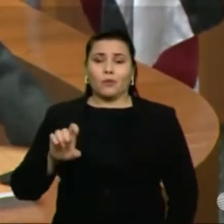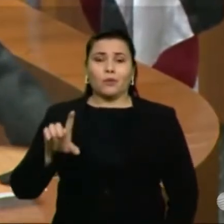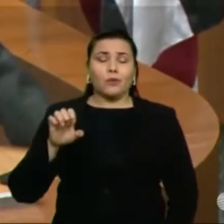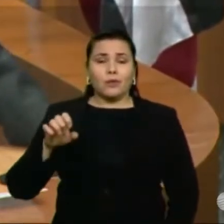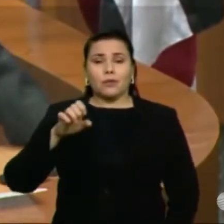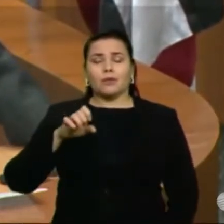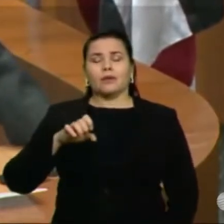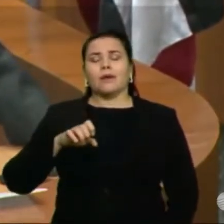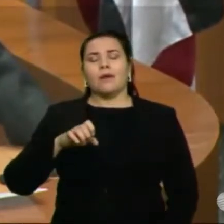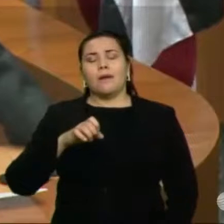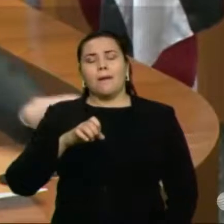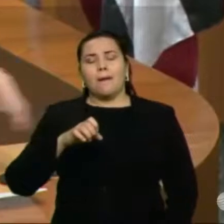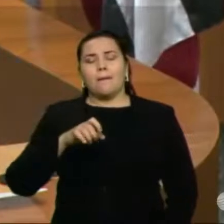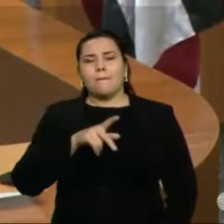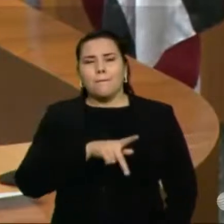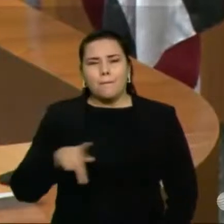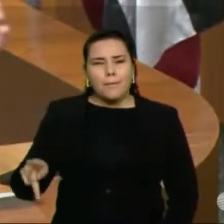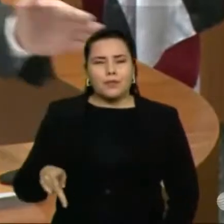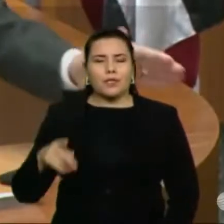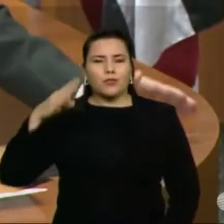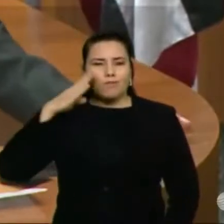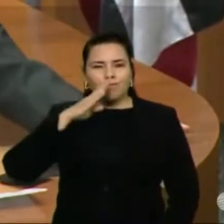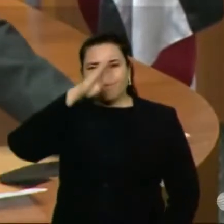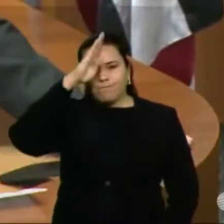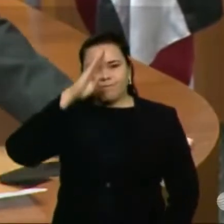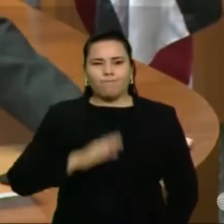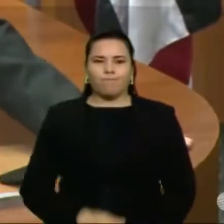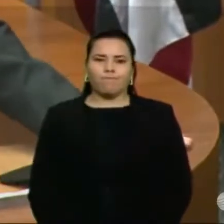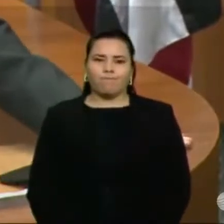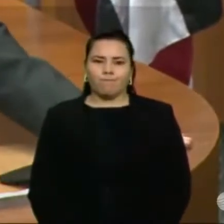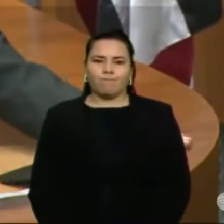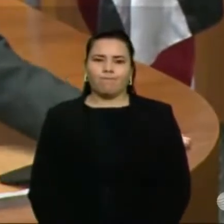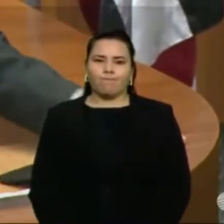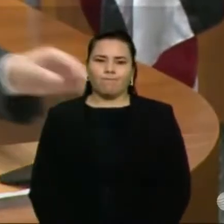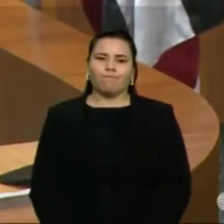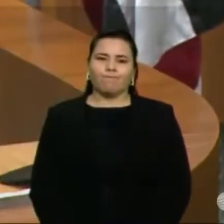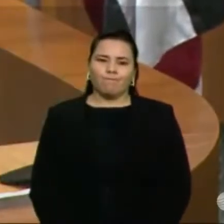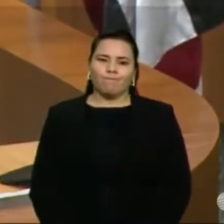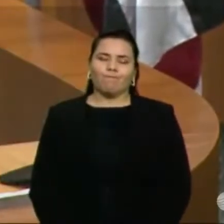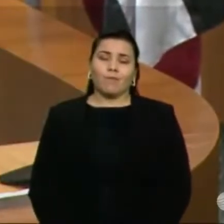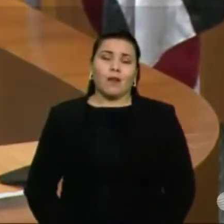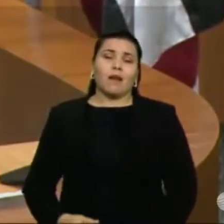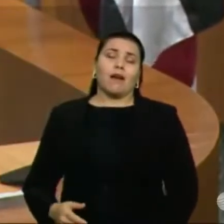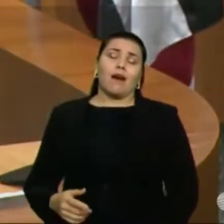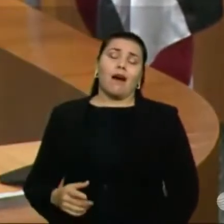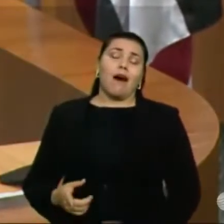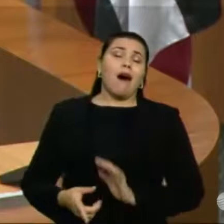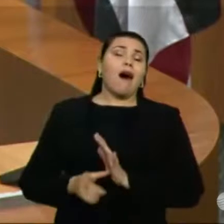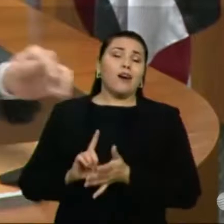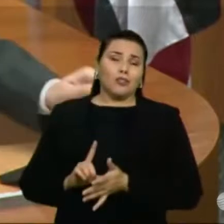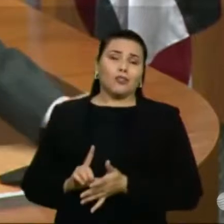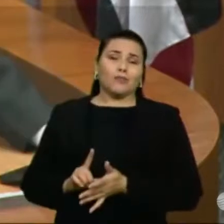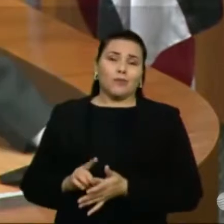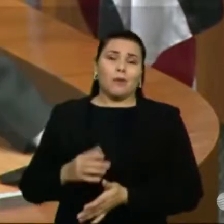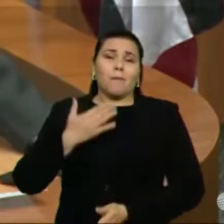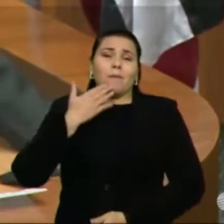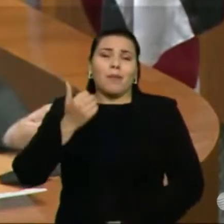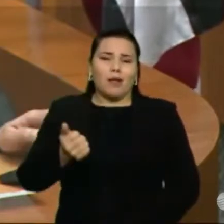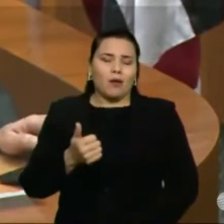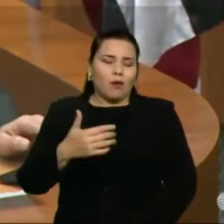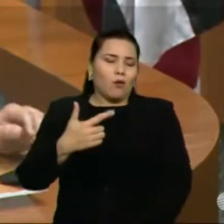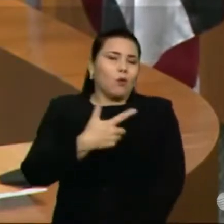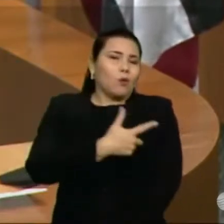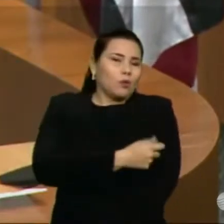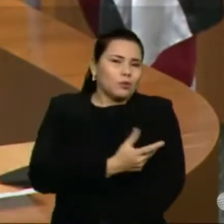gente passou a ser modelo do que há de pior no mundo. E vejam só foi o Jair Bolsonaro deixar